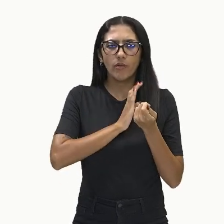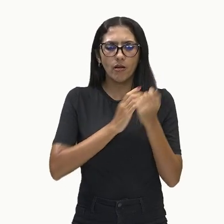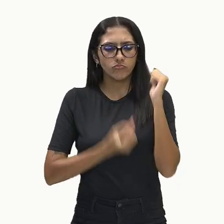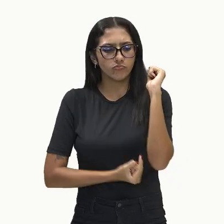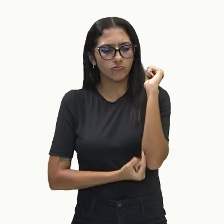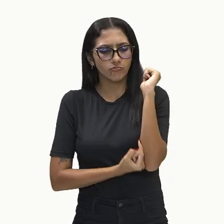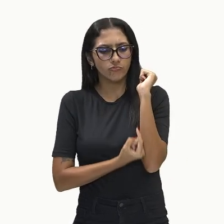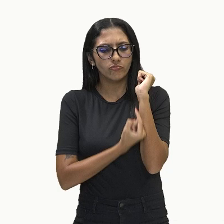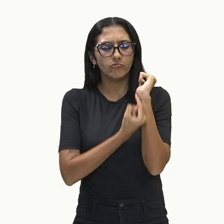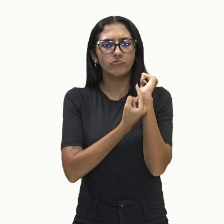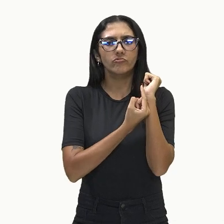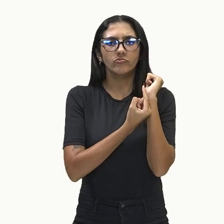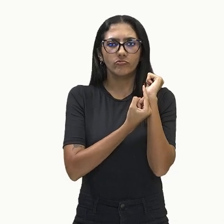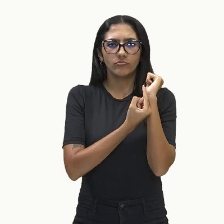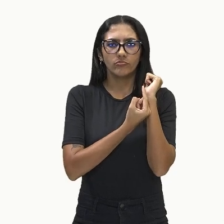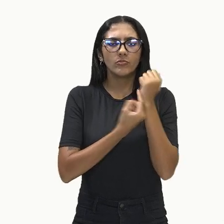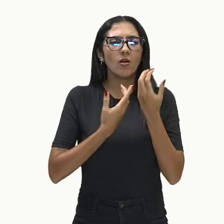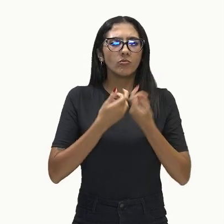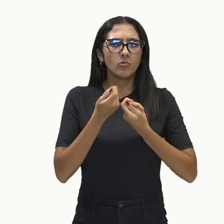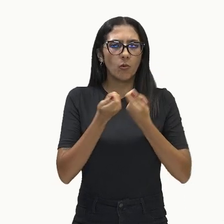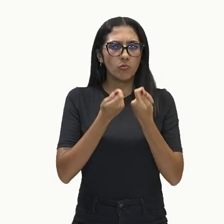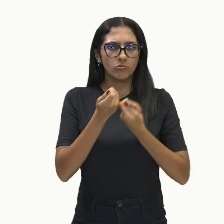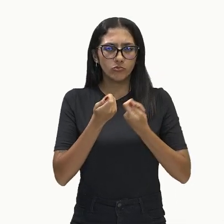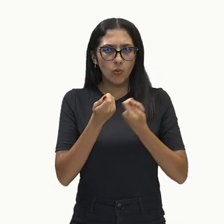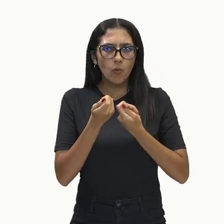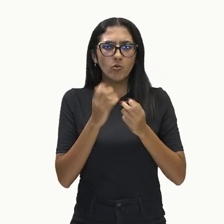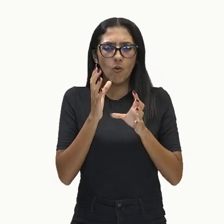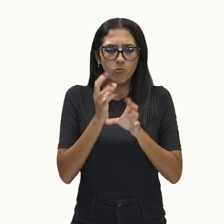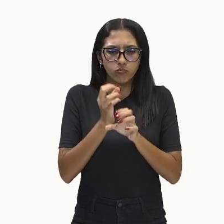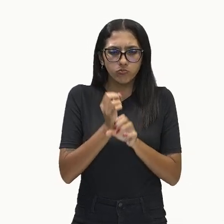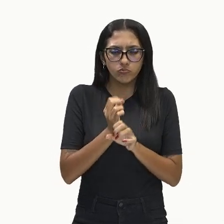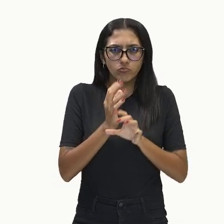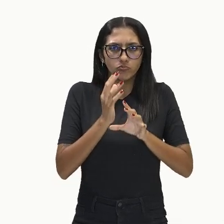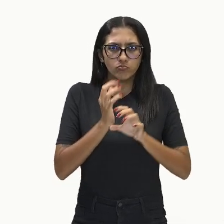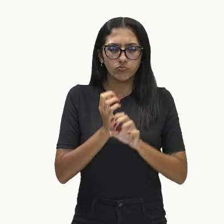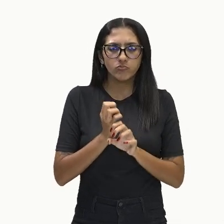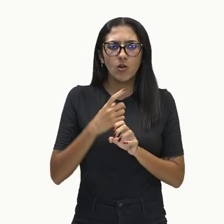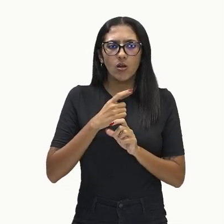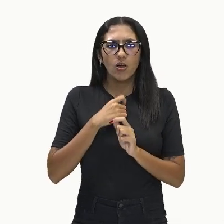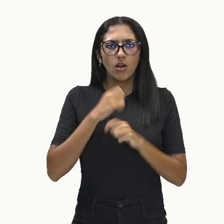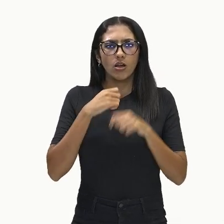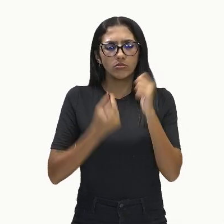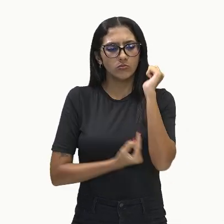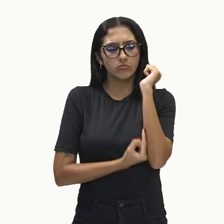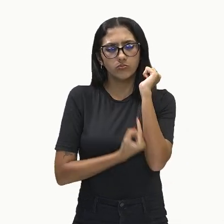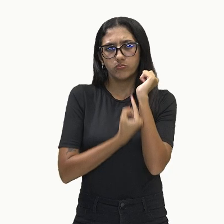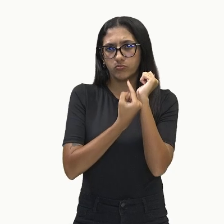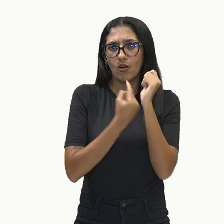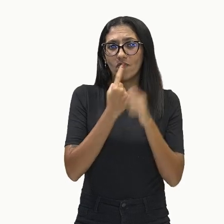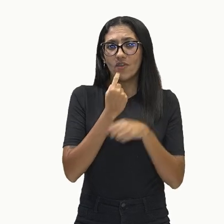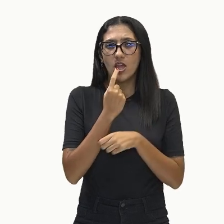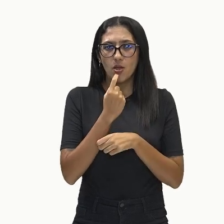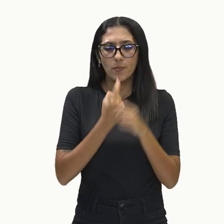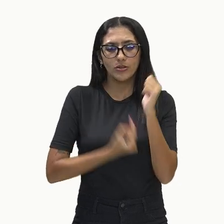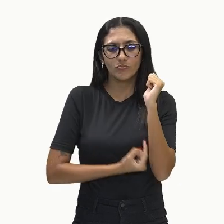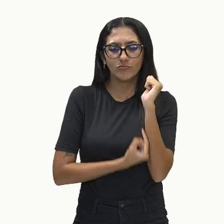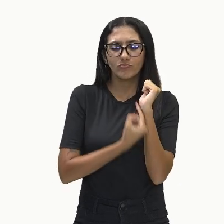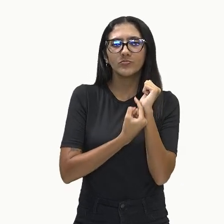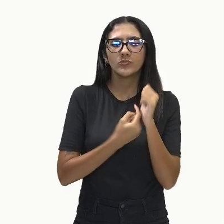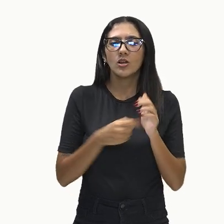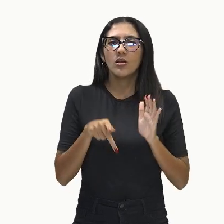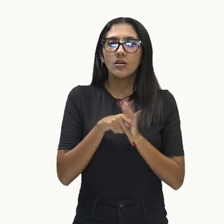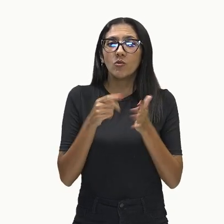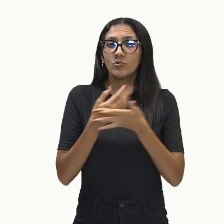que seguir. E quem faz essa compressão para que o sangue consiga vencer a gravidade? O nosso